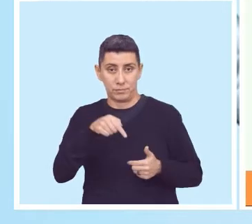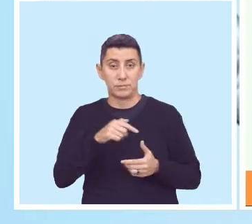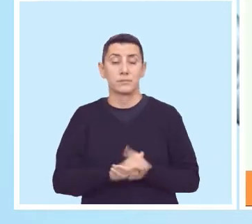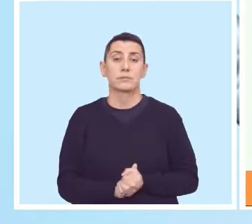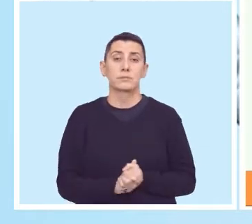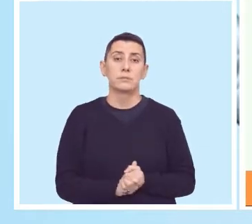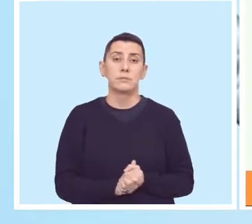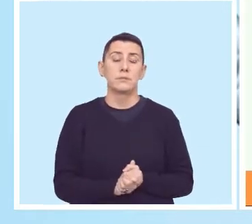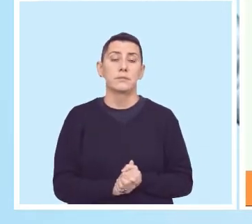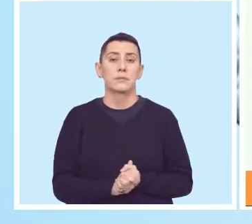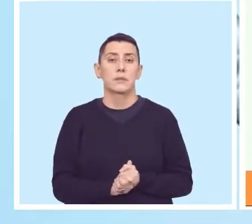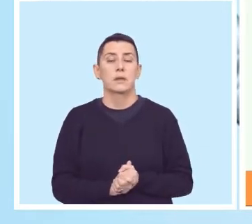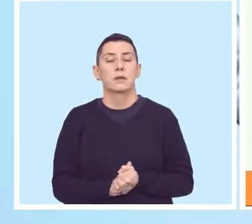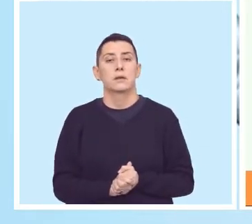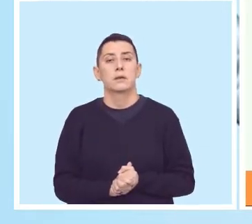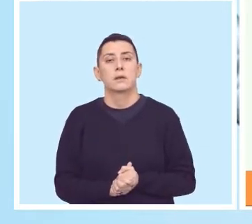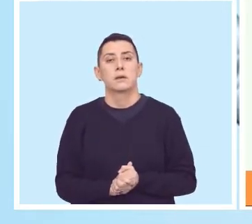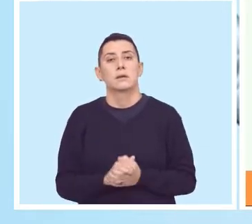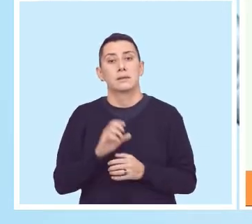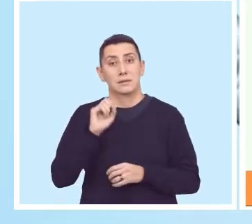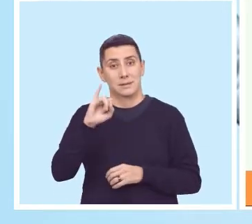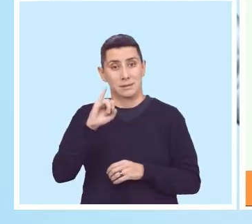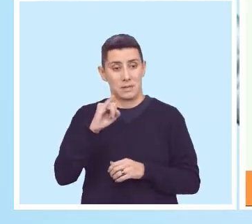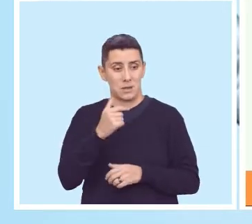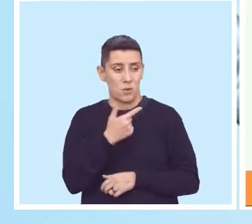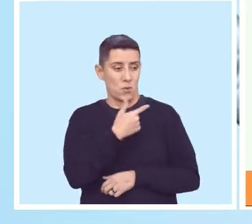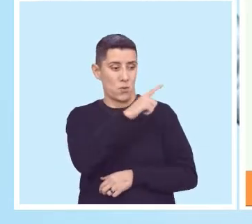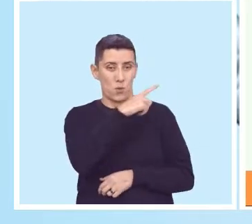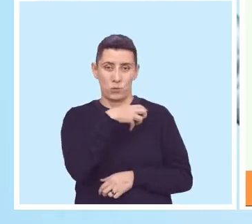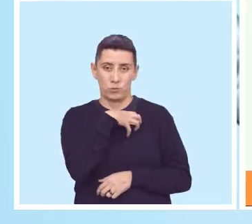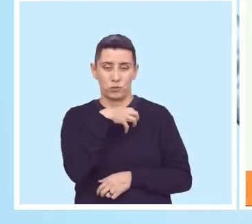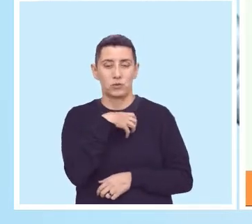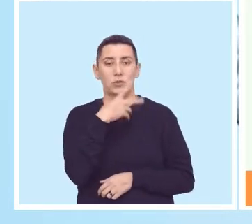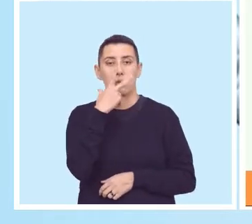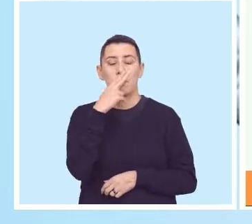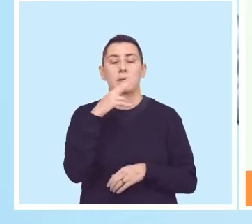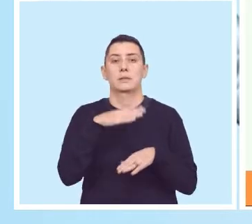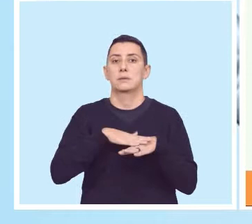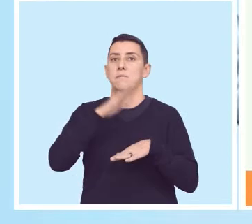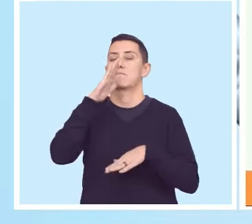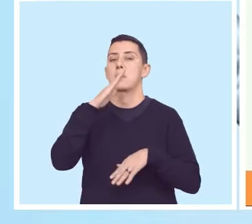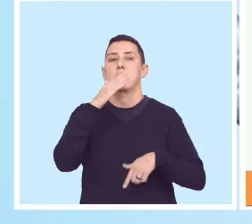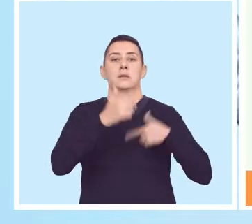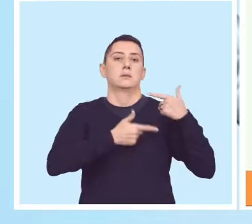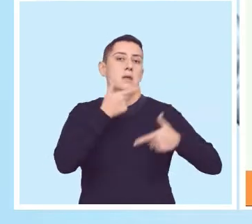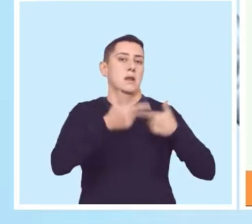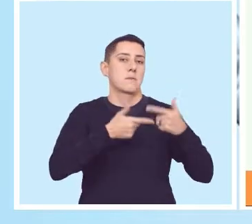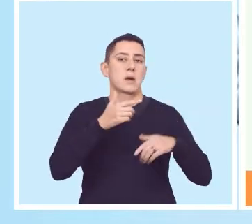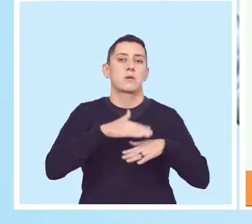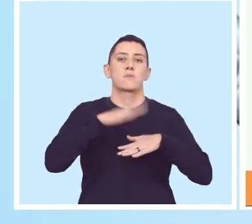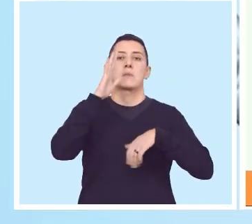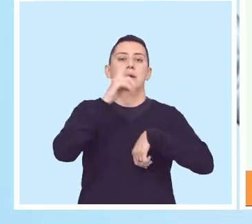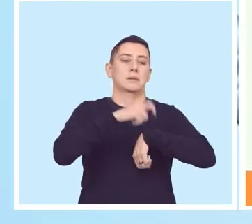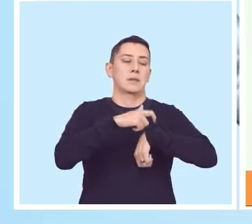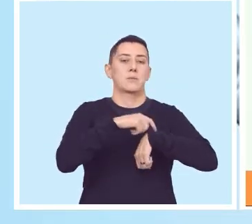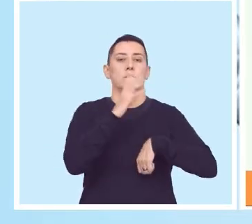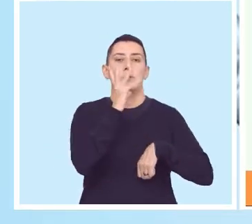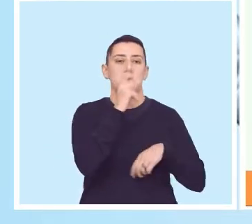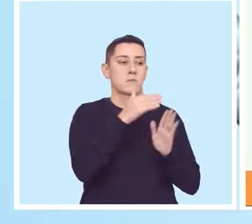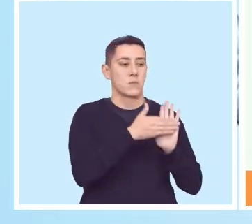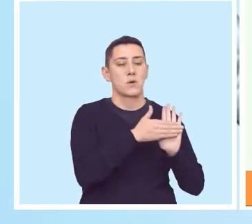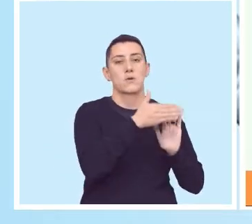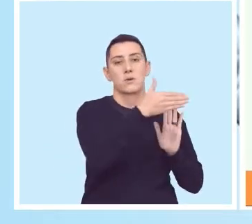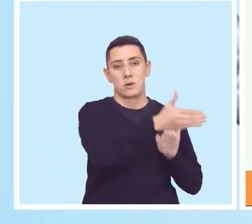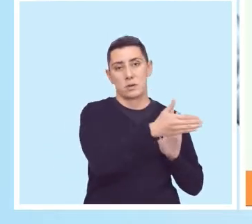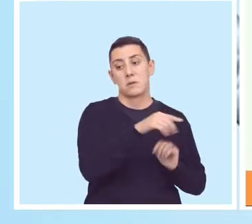que, de uma outra maneira, nós teríamos que dedicar um esforço e um tempo maior para a implementação.